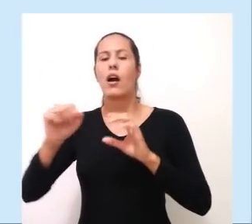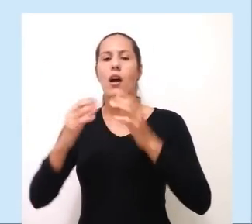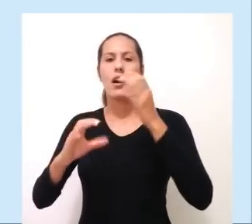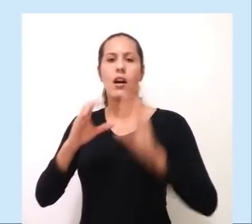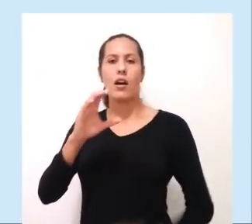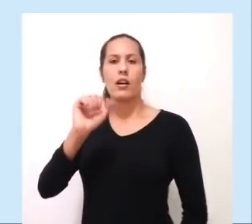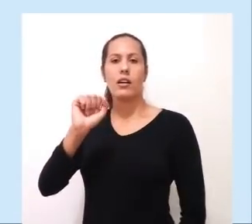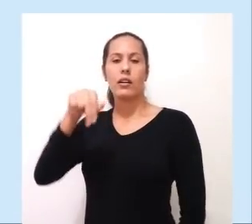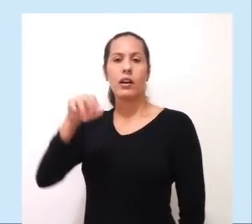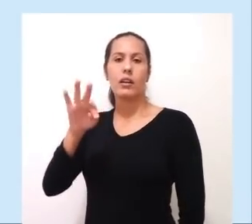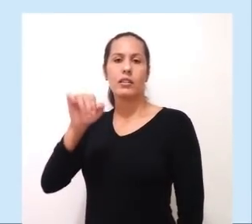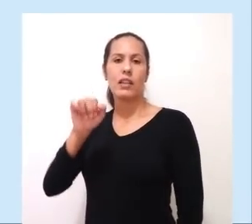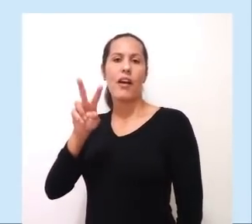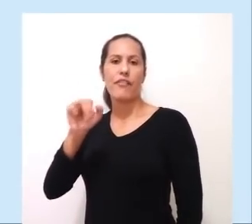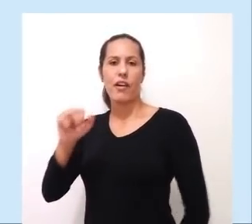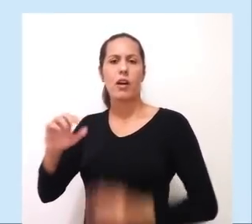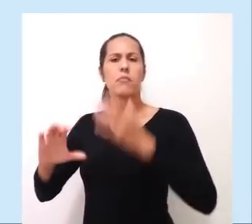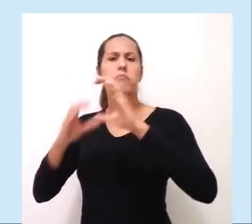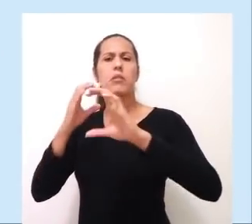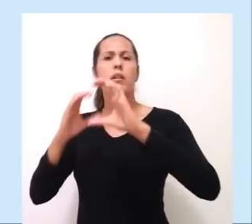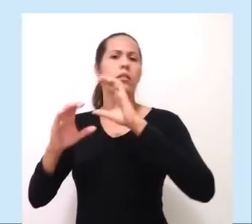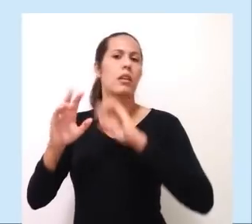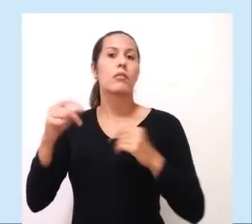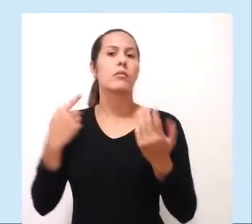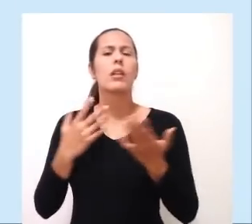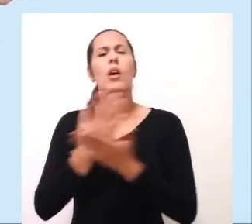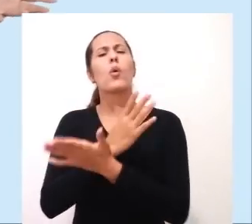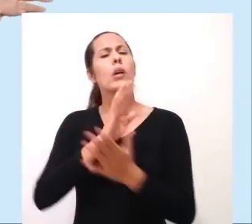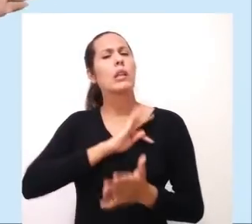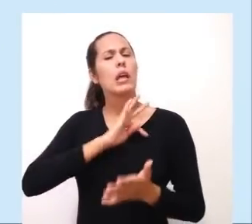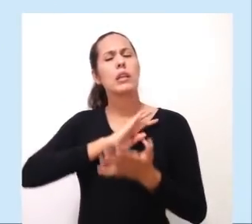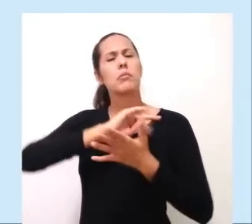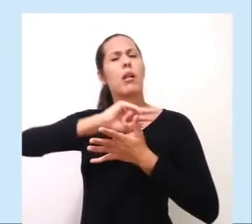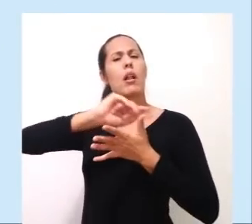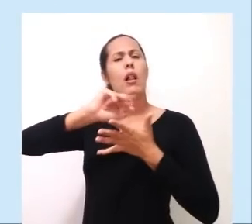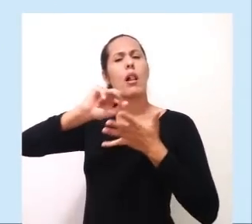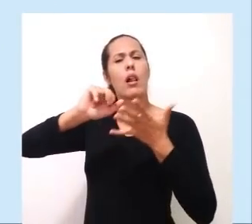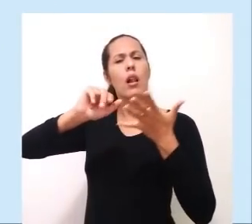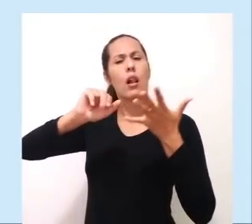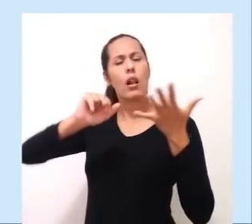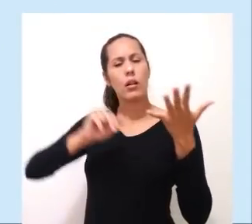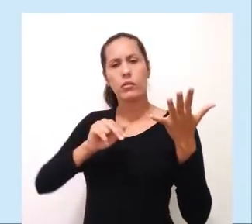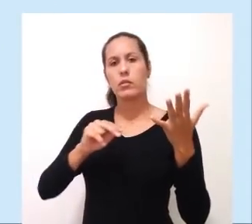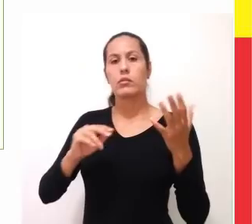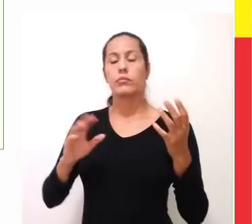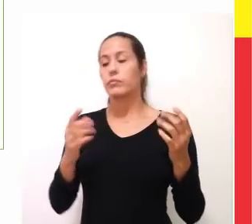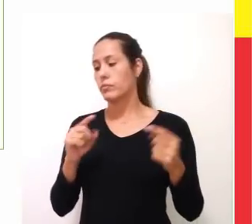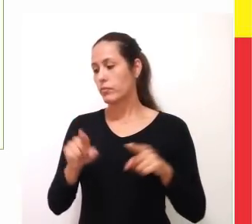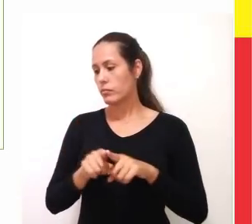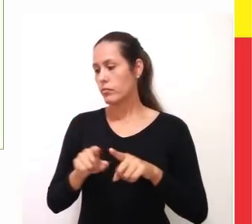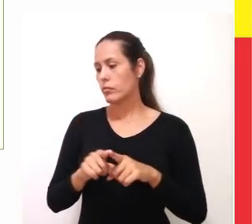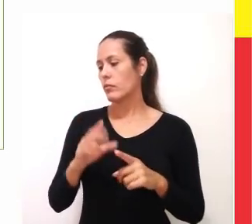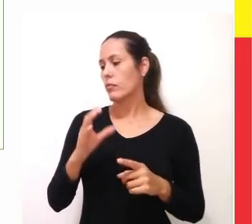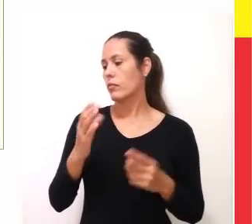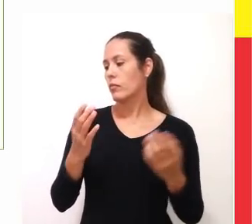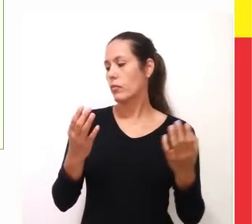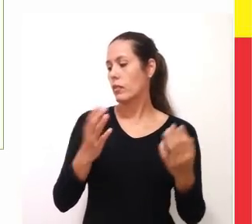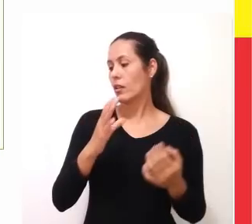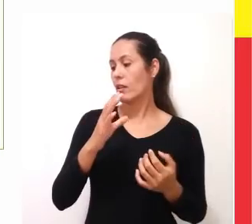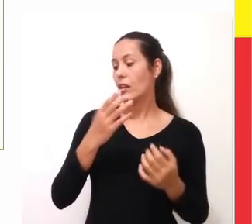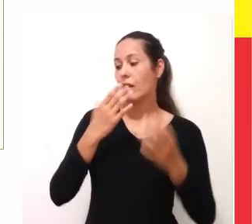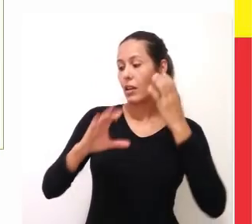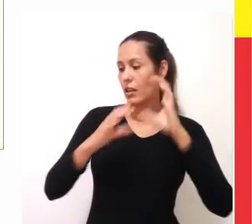é o presente, mas existem outros tempos. Você pode utilizar outros tempos. O pretérito perfeito cantou, o pretérito